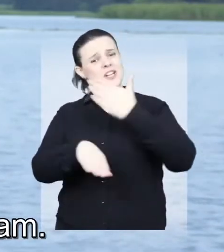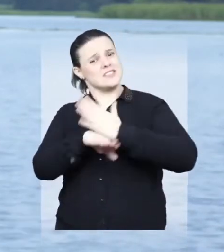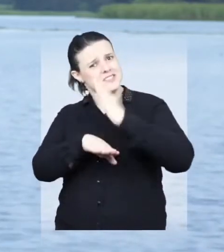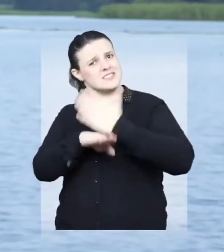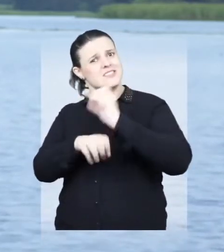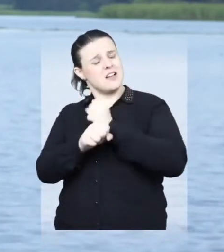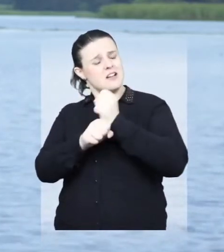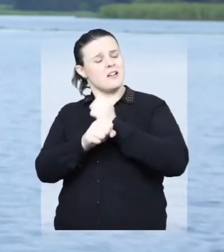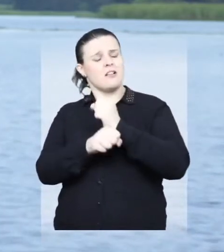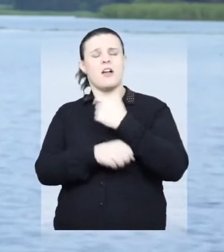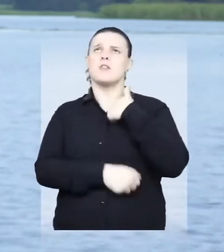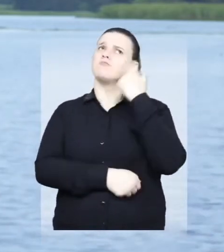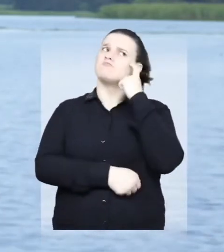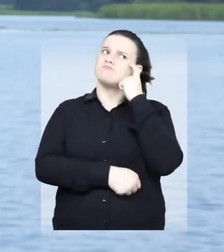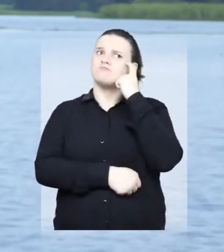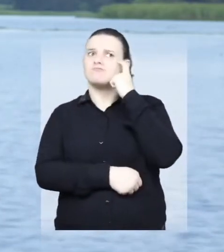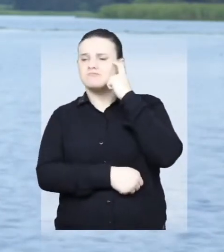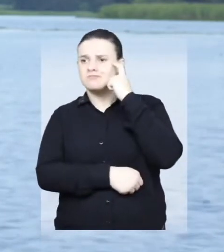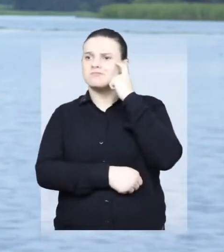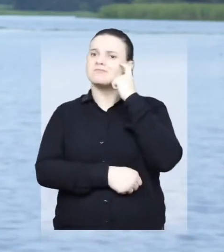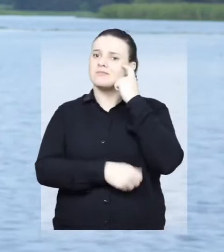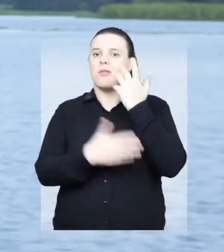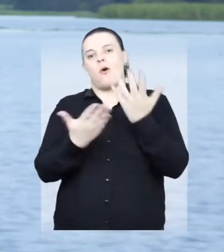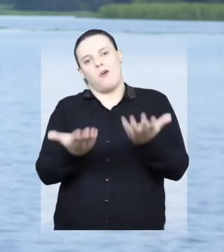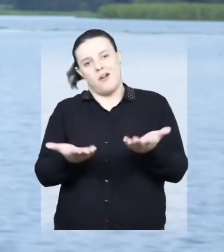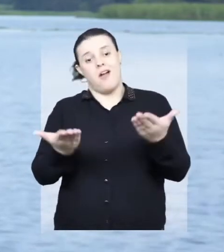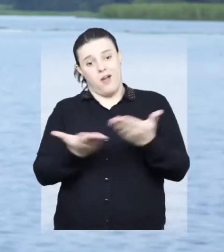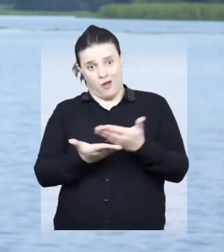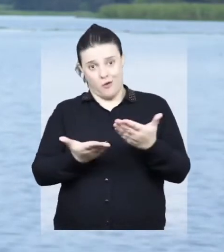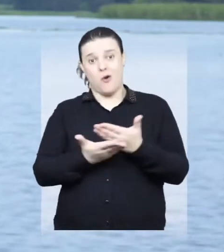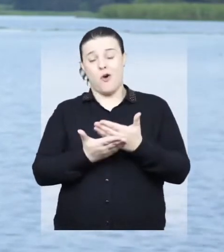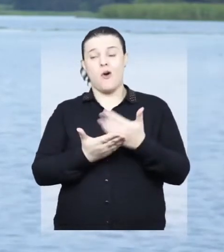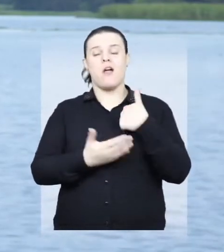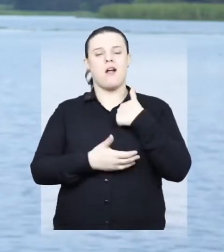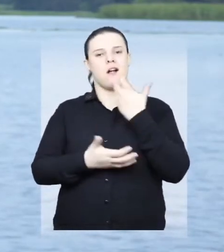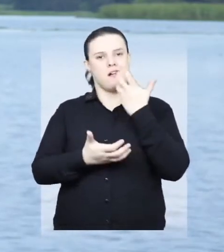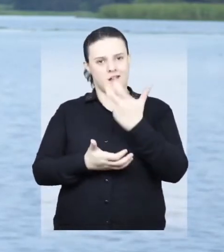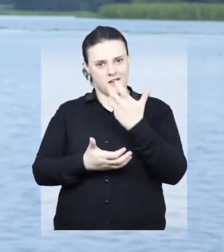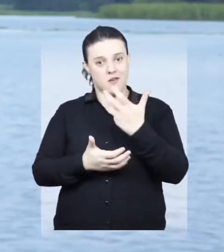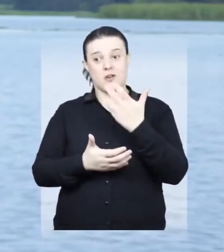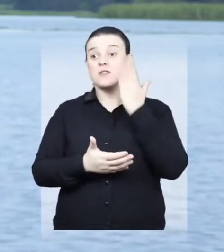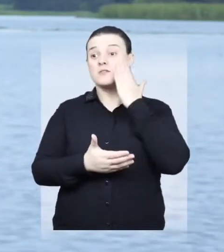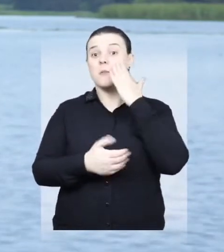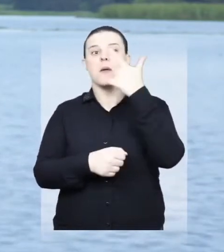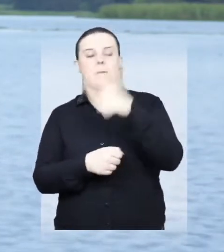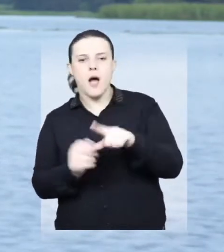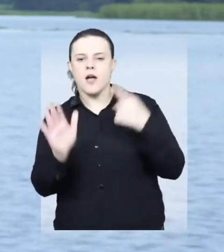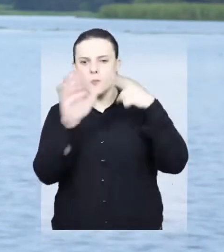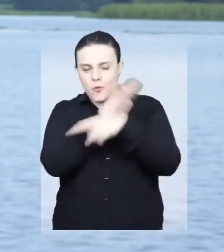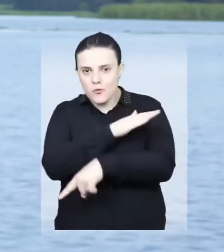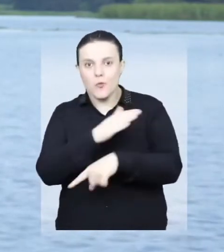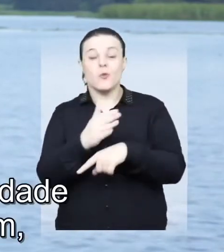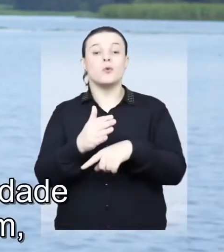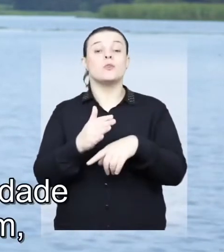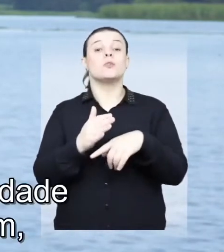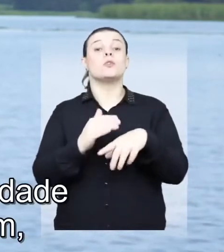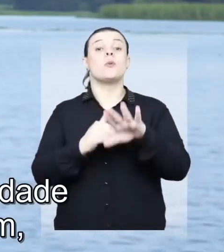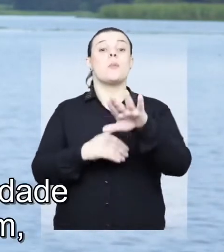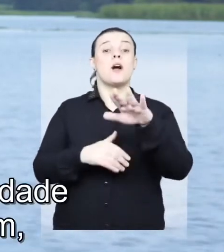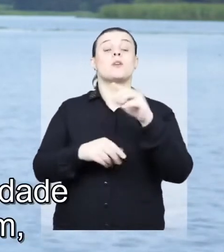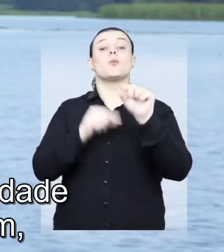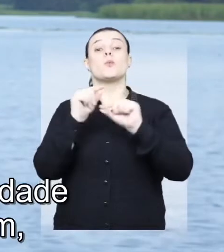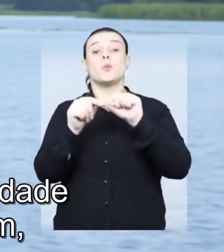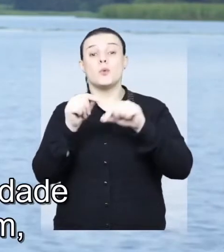treinavam. Então eu falei assim, bom, agora eu quero saber mais um pouco daqui. Só que assim, no